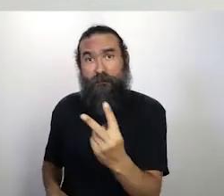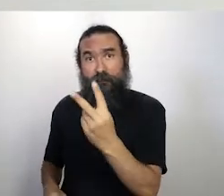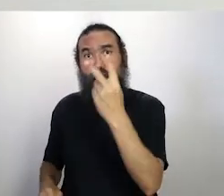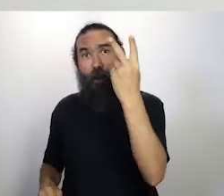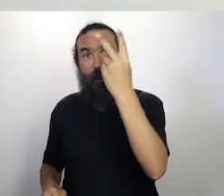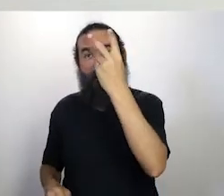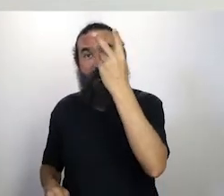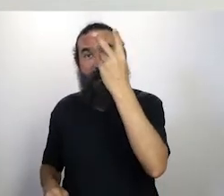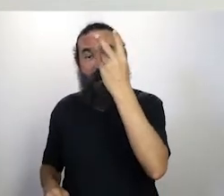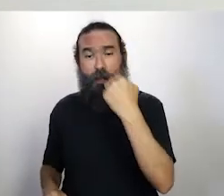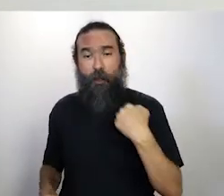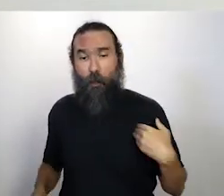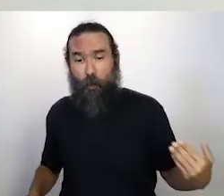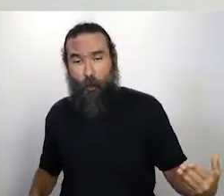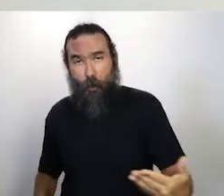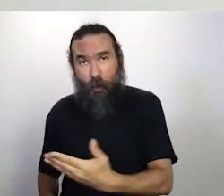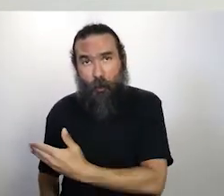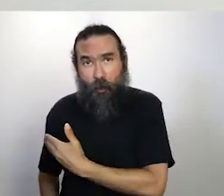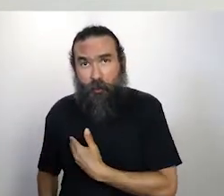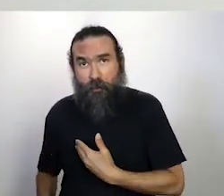situações do nosso dia a dia.